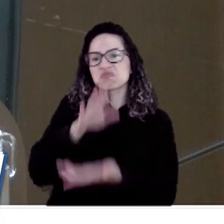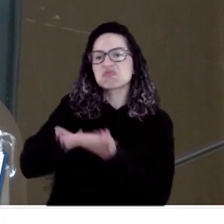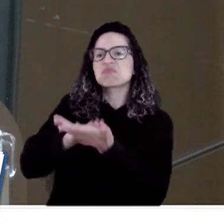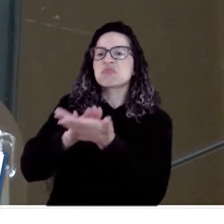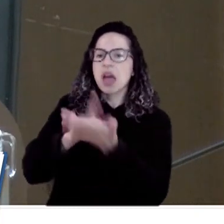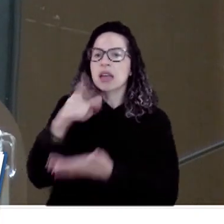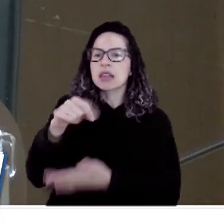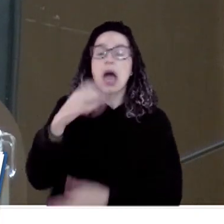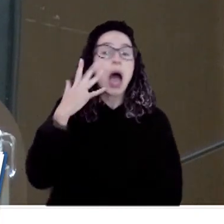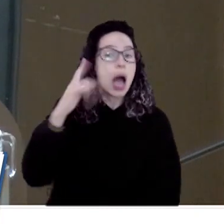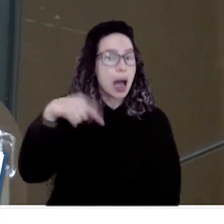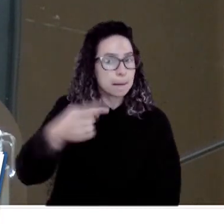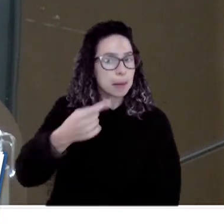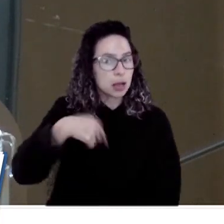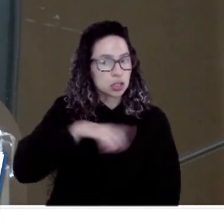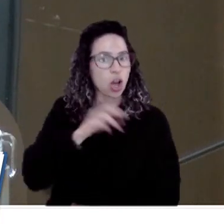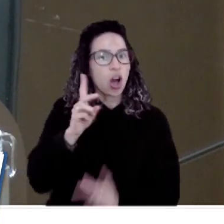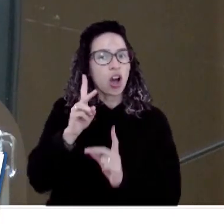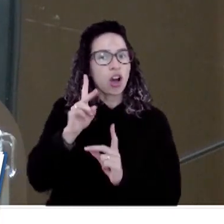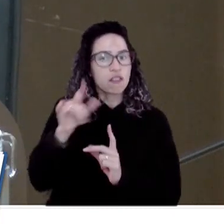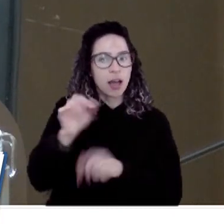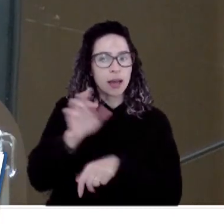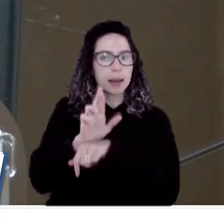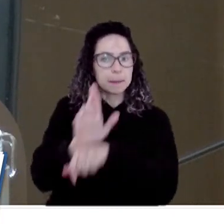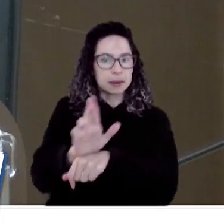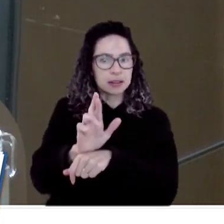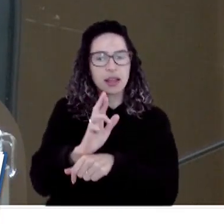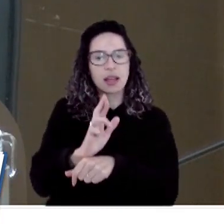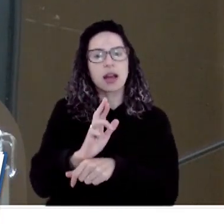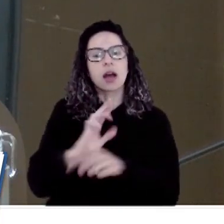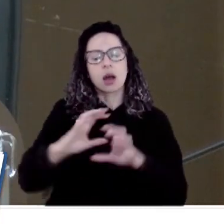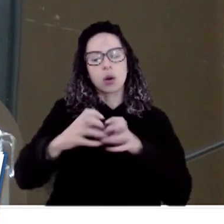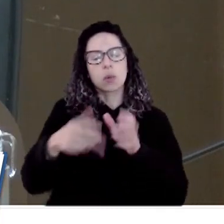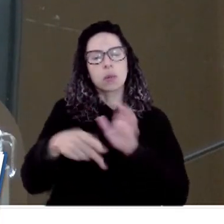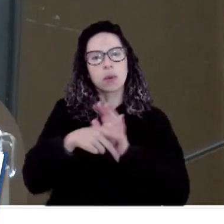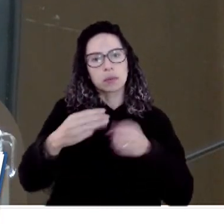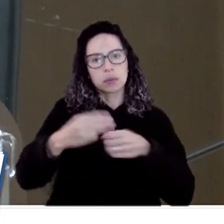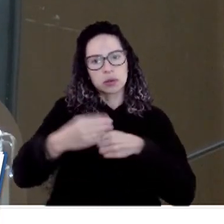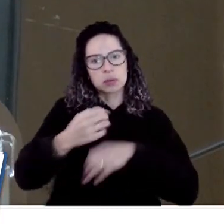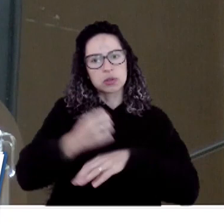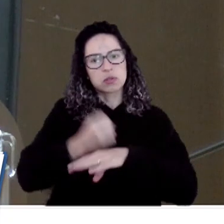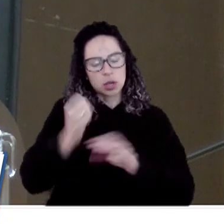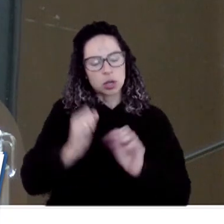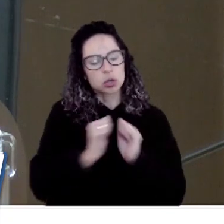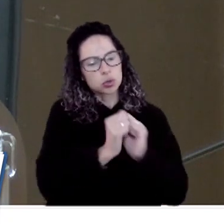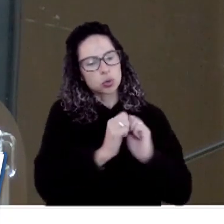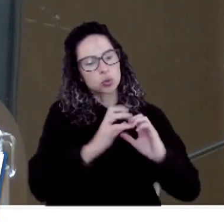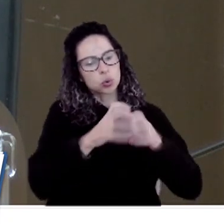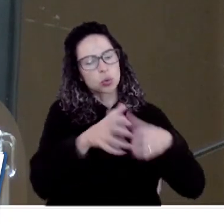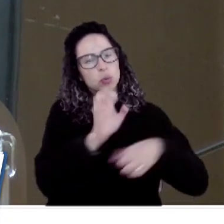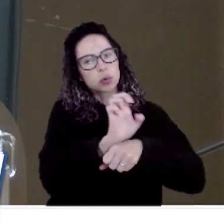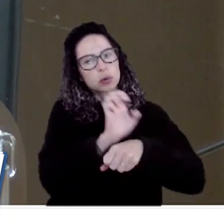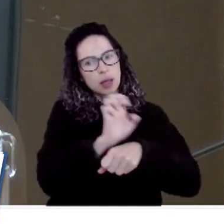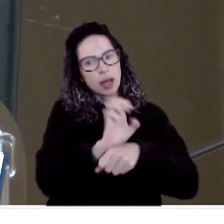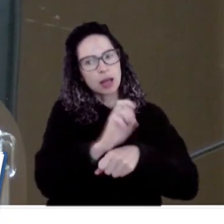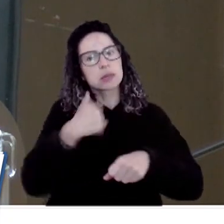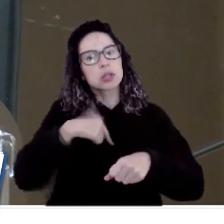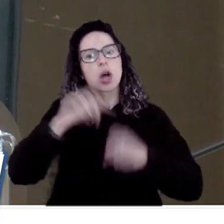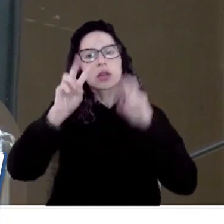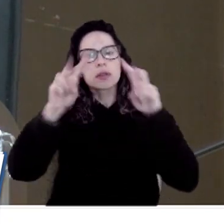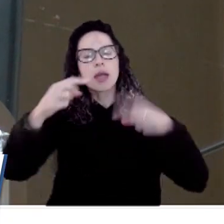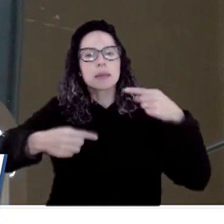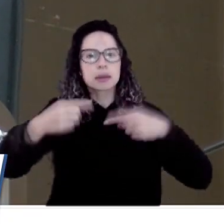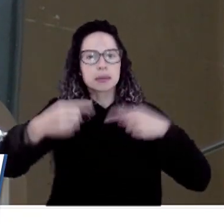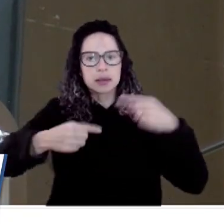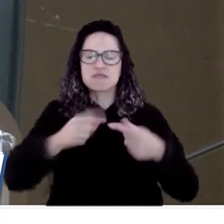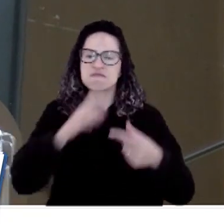nós estaremos lá representando a Frente Parlamentar do município de Franca com a Frente Parlamentar do Estado para tratarmos sobre esse assunto.